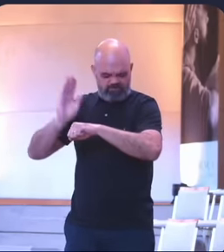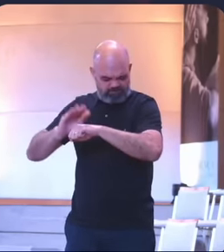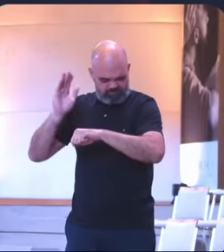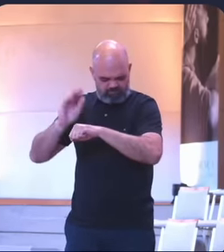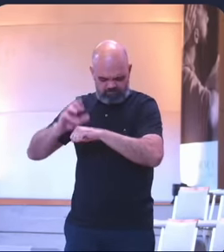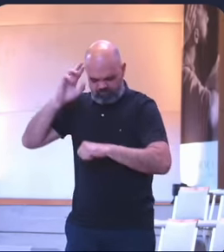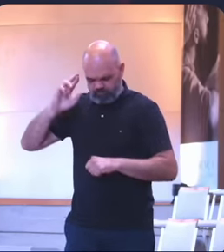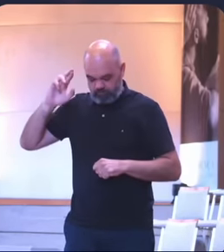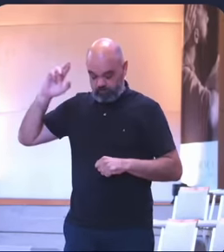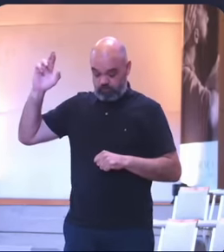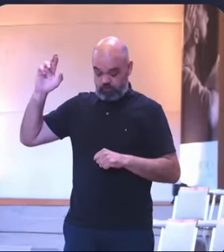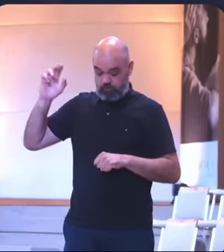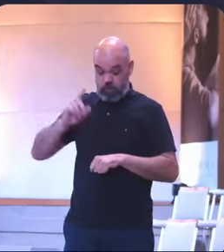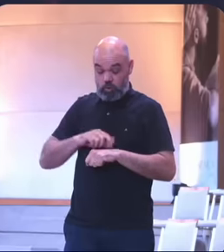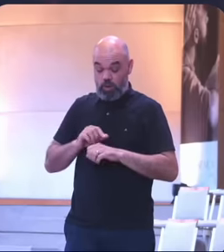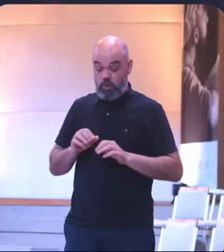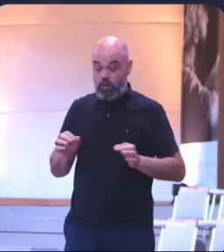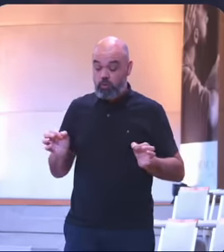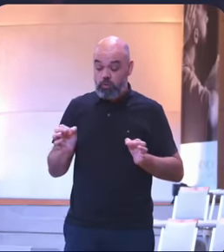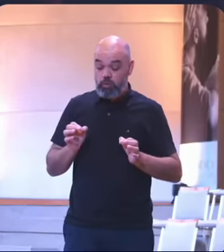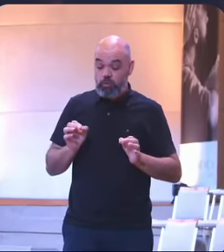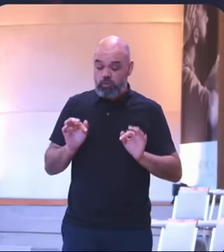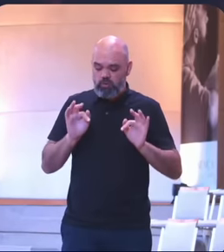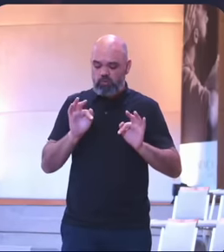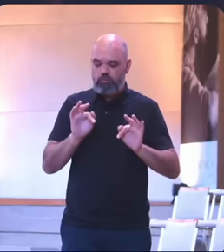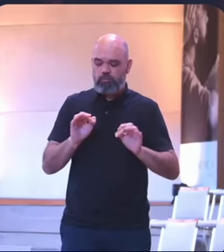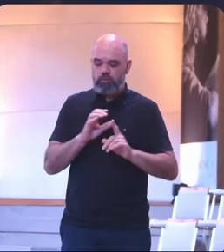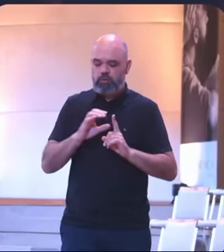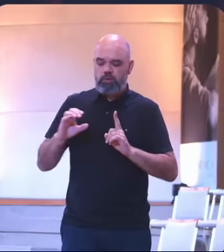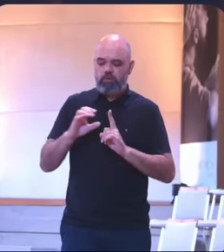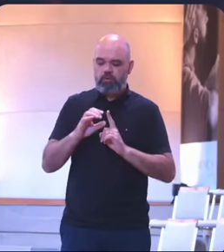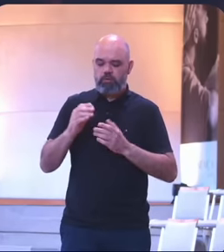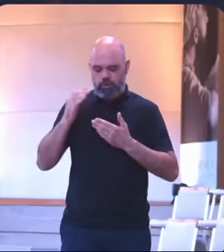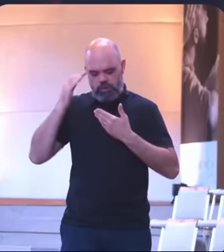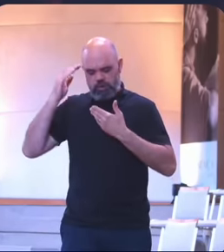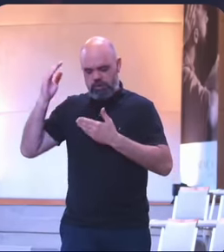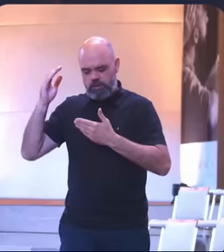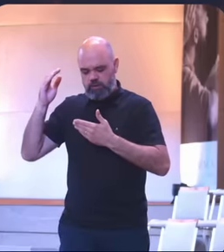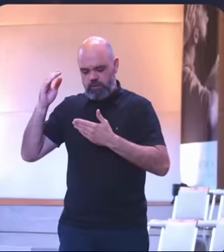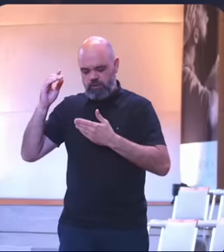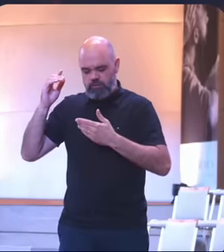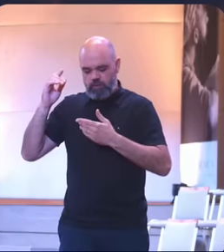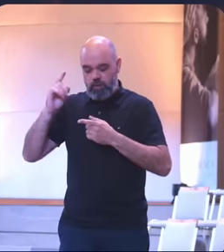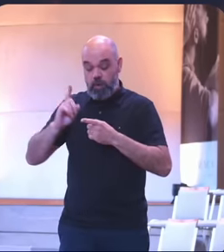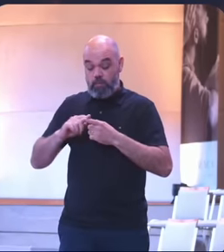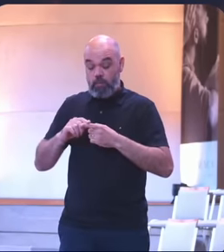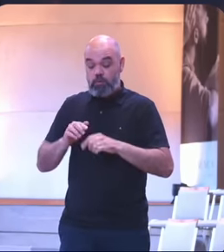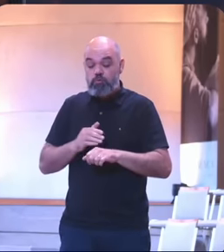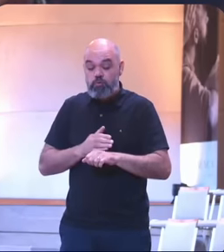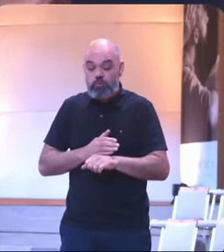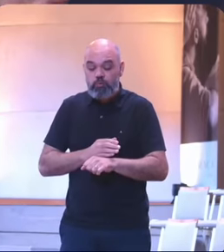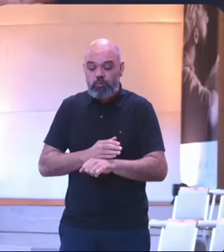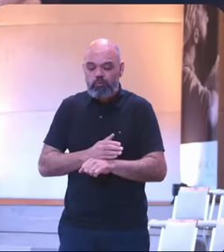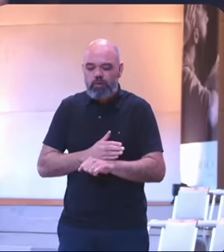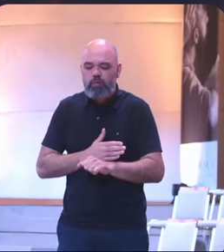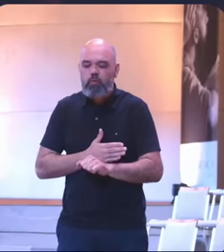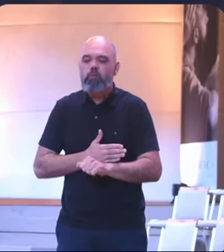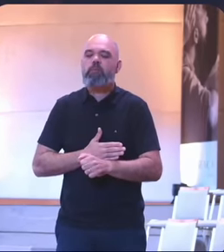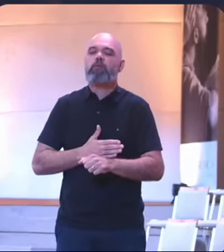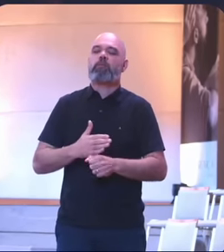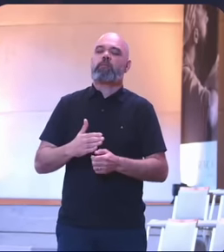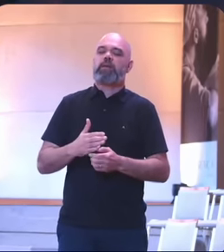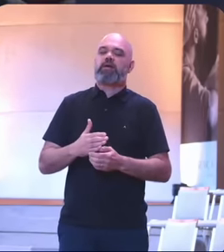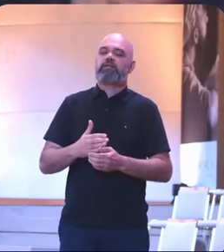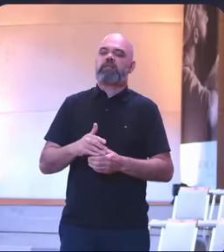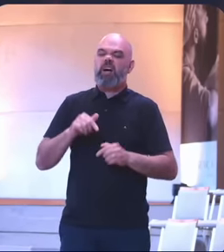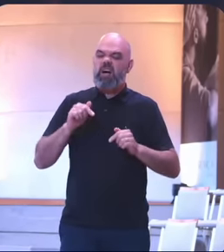encerramos esse culto, Deus, nós te agradecemos porque não acaba aqui, começou aqui. O Senhor vai com a gente e a obra